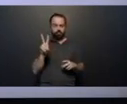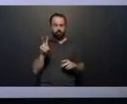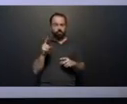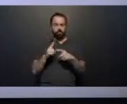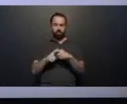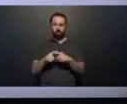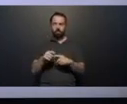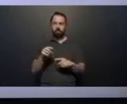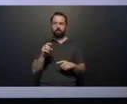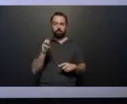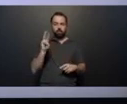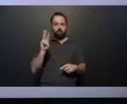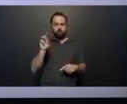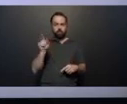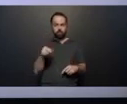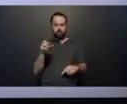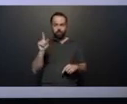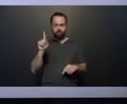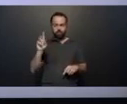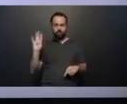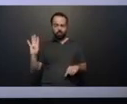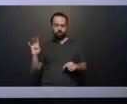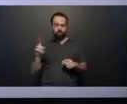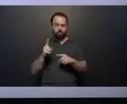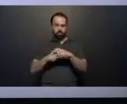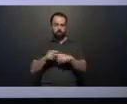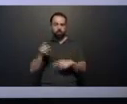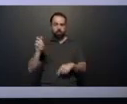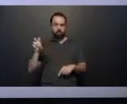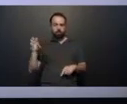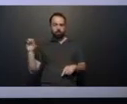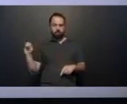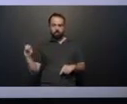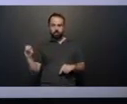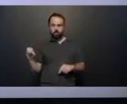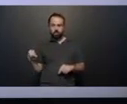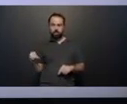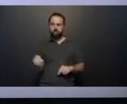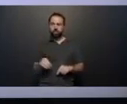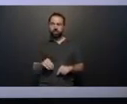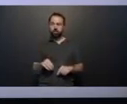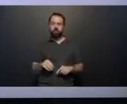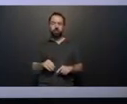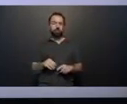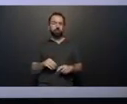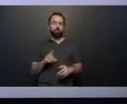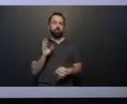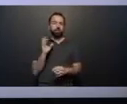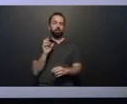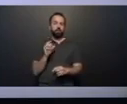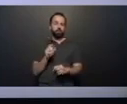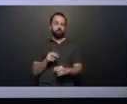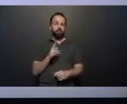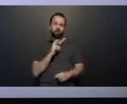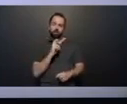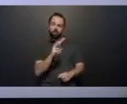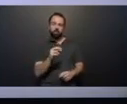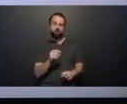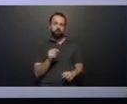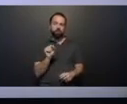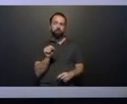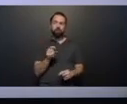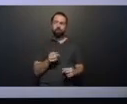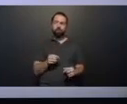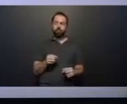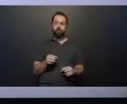seria 2 vezes 3,14 vezes 50. Nós vamos obter o tamanho da pista, o comprimento